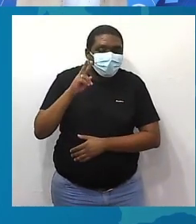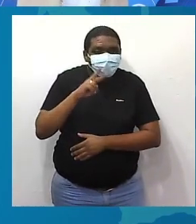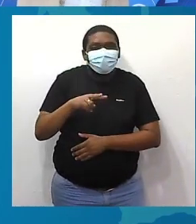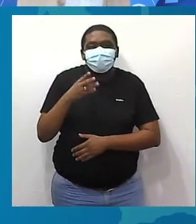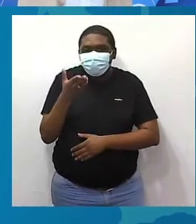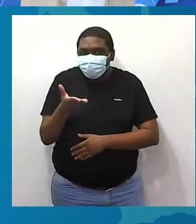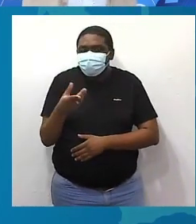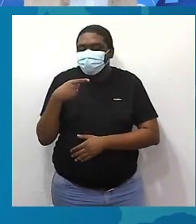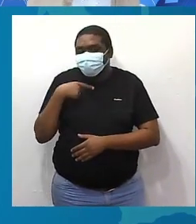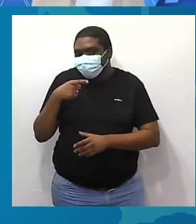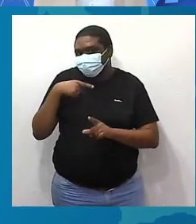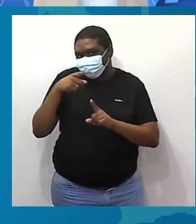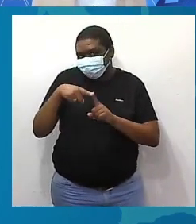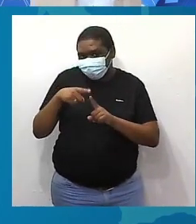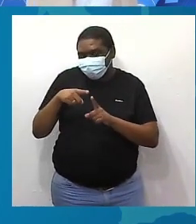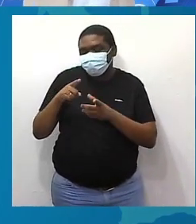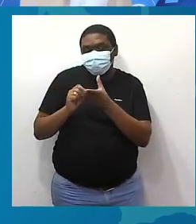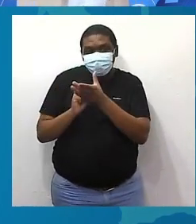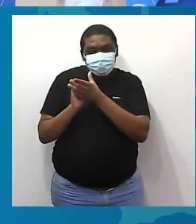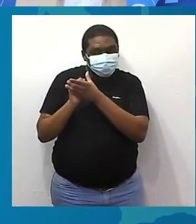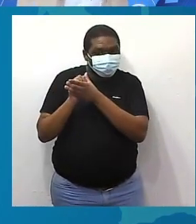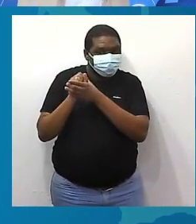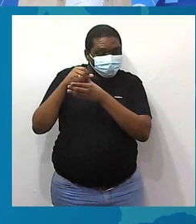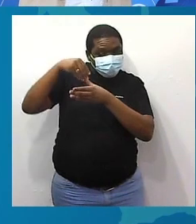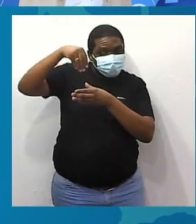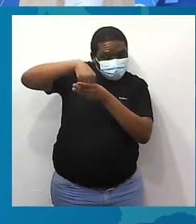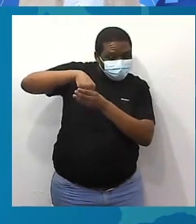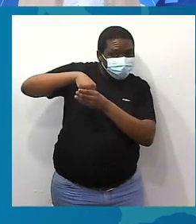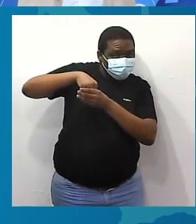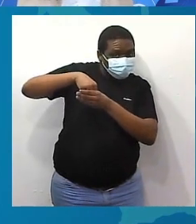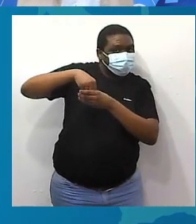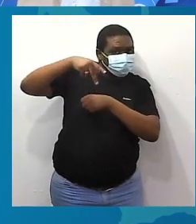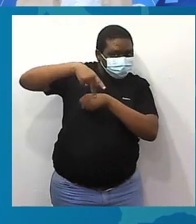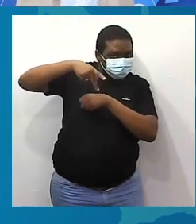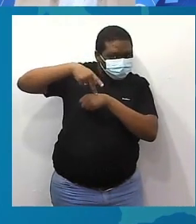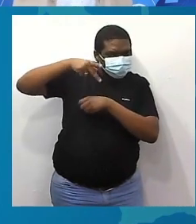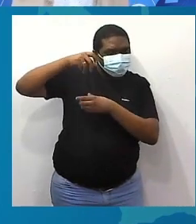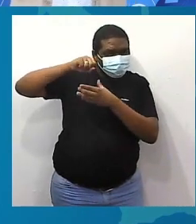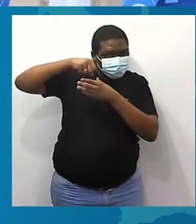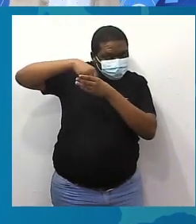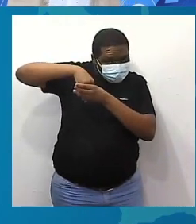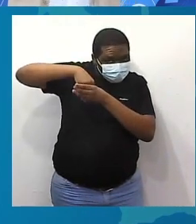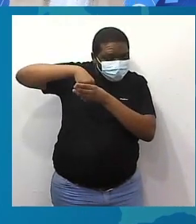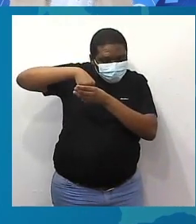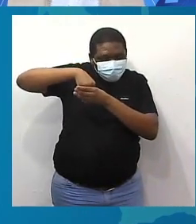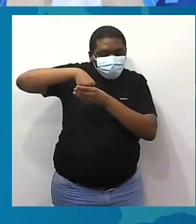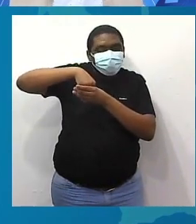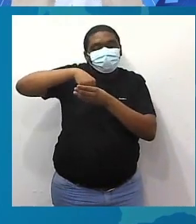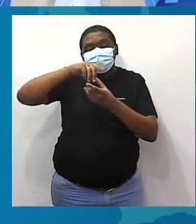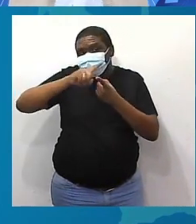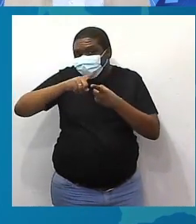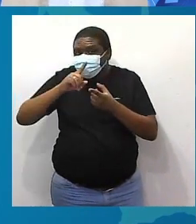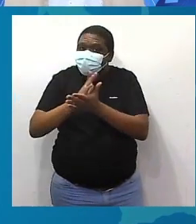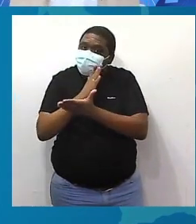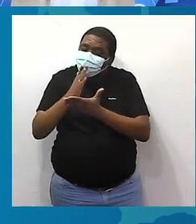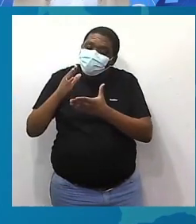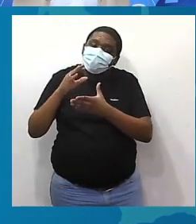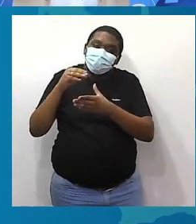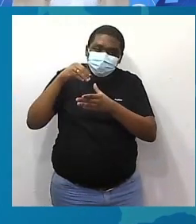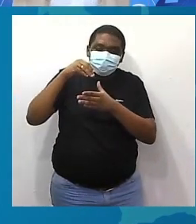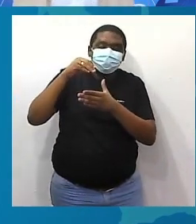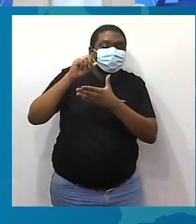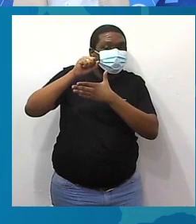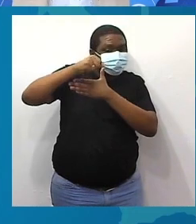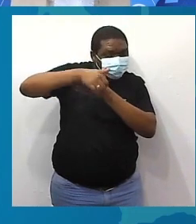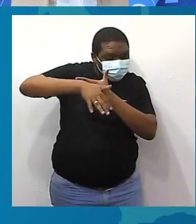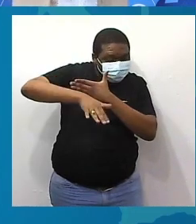tem aquelas rochas que são intrusivas, ou seja, formada internamente, e formada